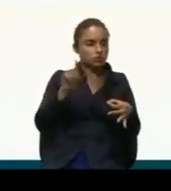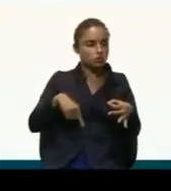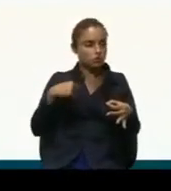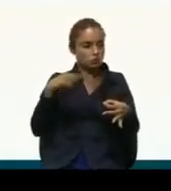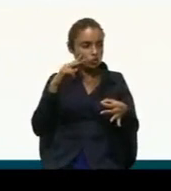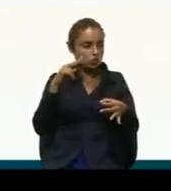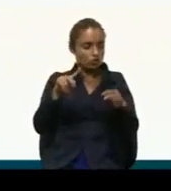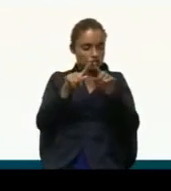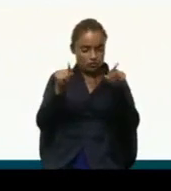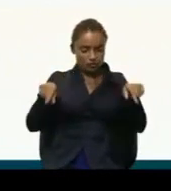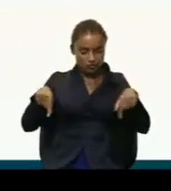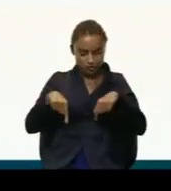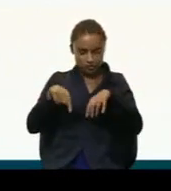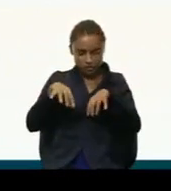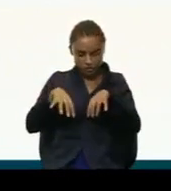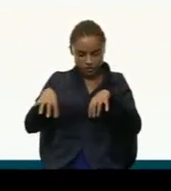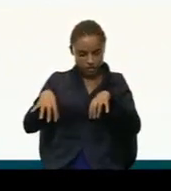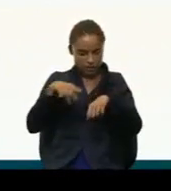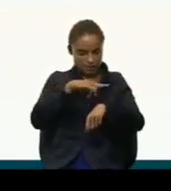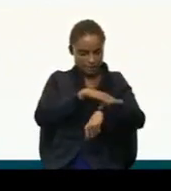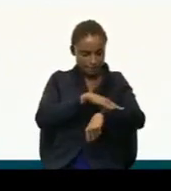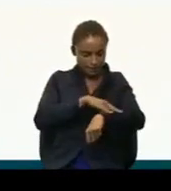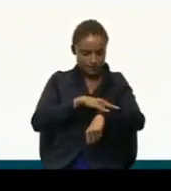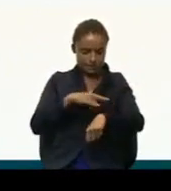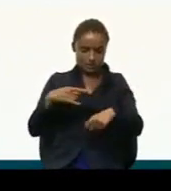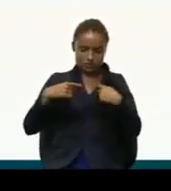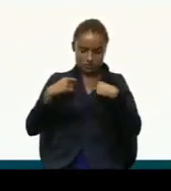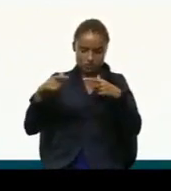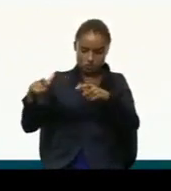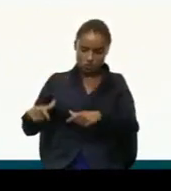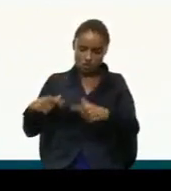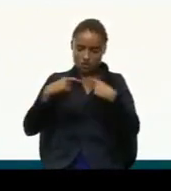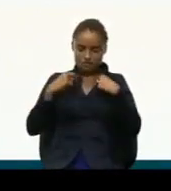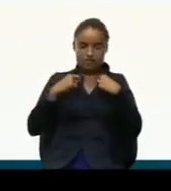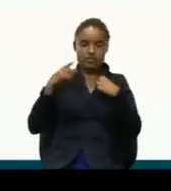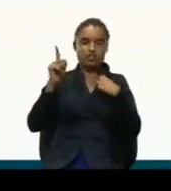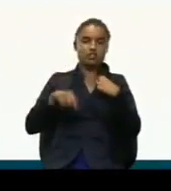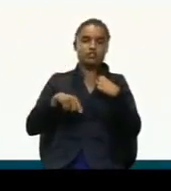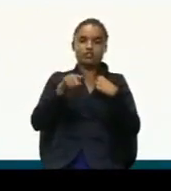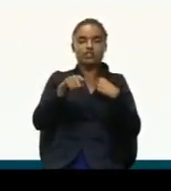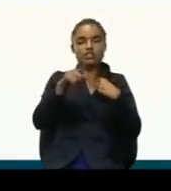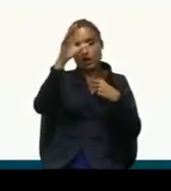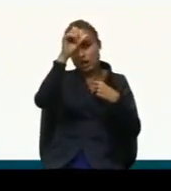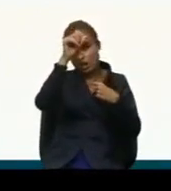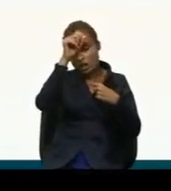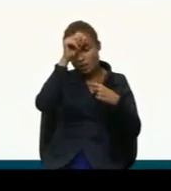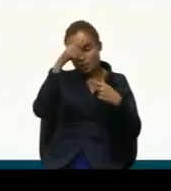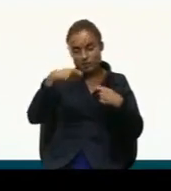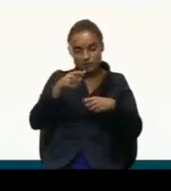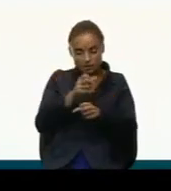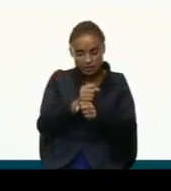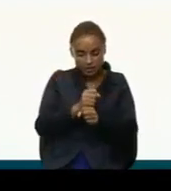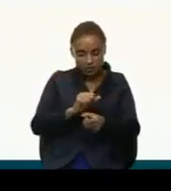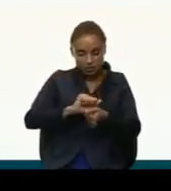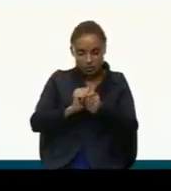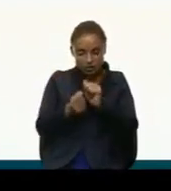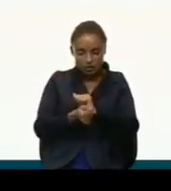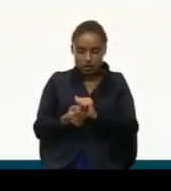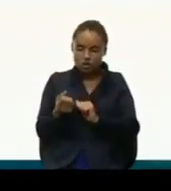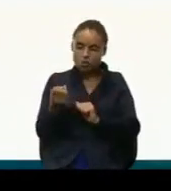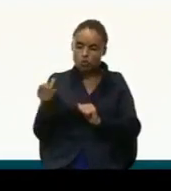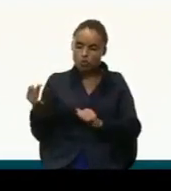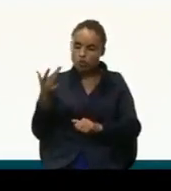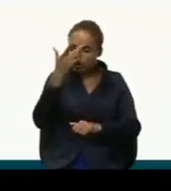dimensionar, bom, banheiro e vestiário. Quantos trabalhadores eu tenho? X. Calcula, acha as áreas e vai desenhando um